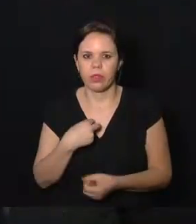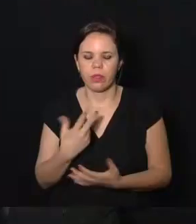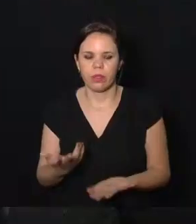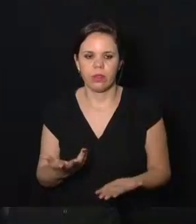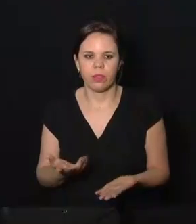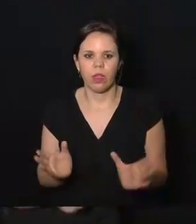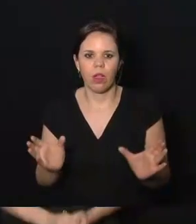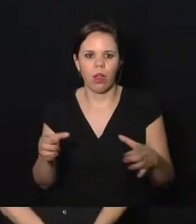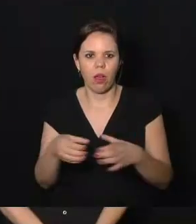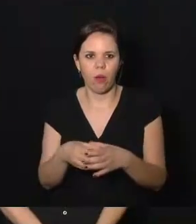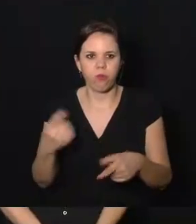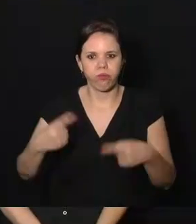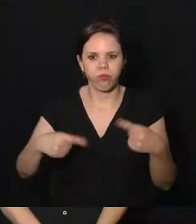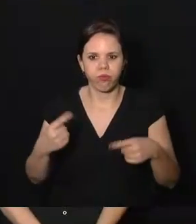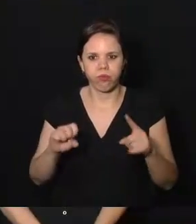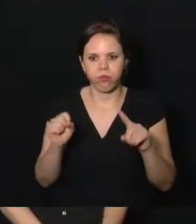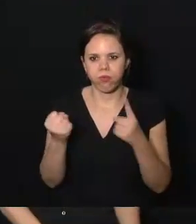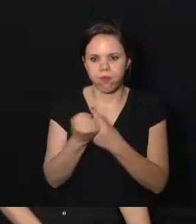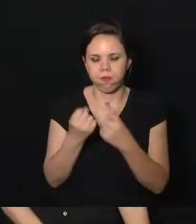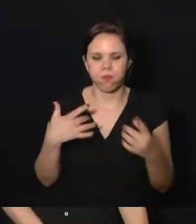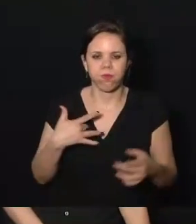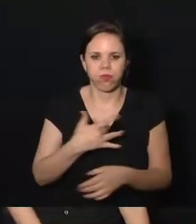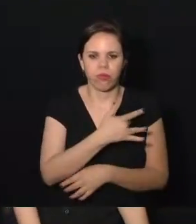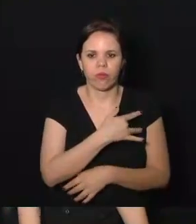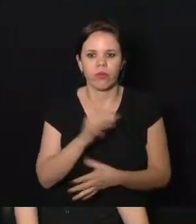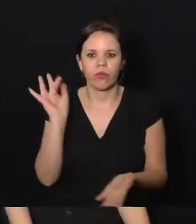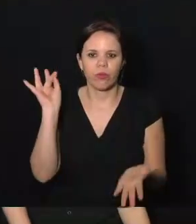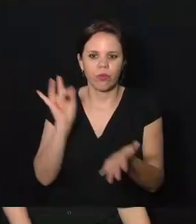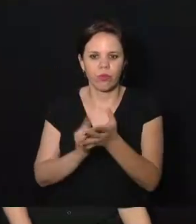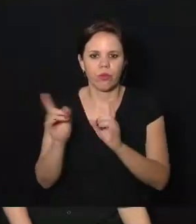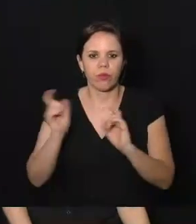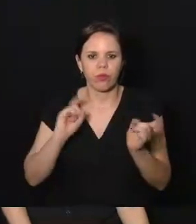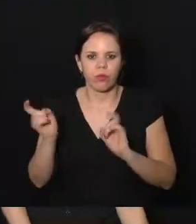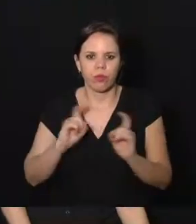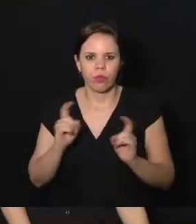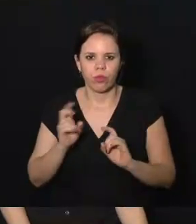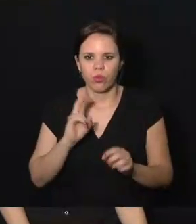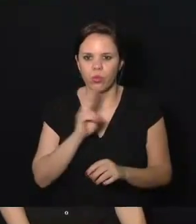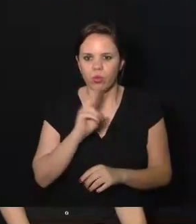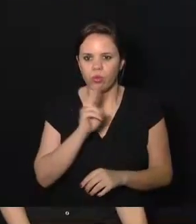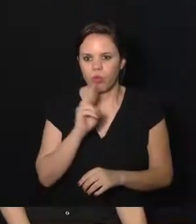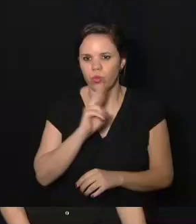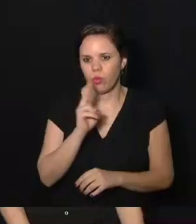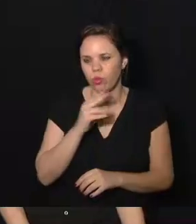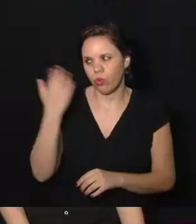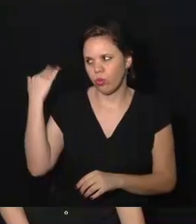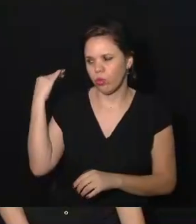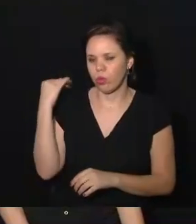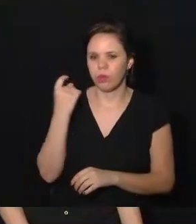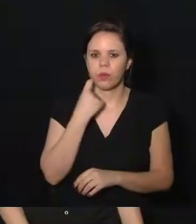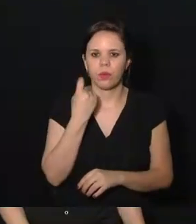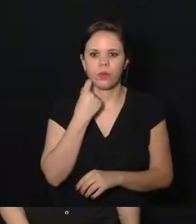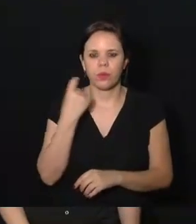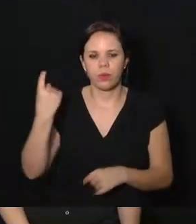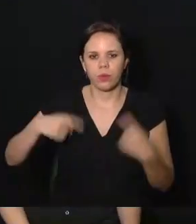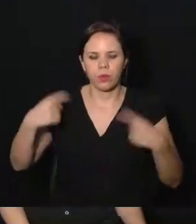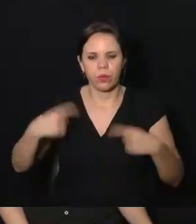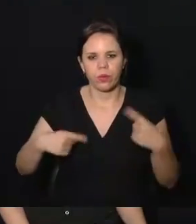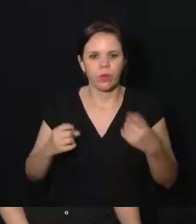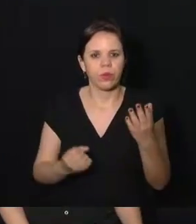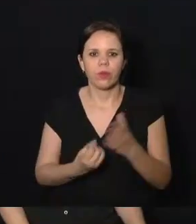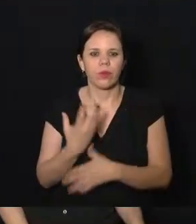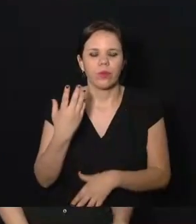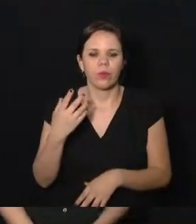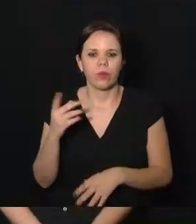Comissão Permanente de Política Social e Saúde realizou uma reunião extraordinária na última sexta-feira para debater a situação